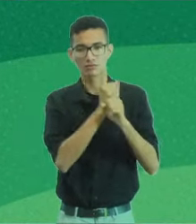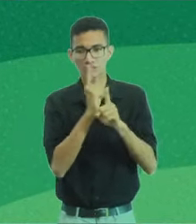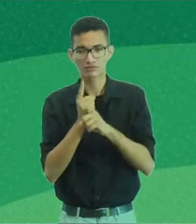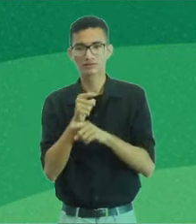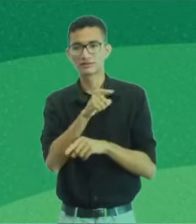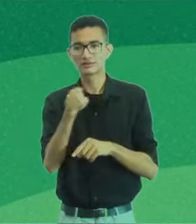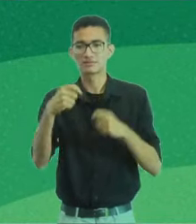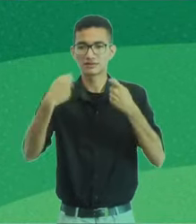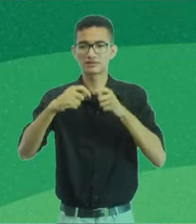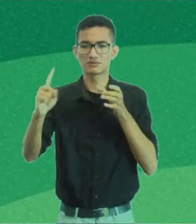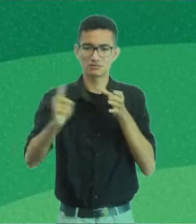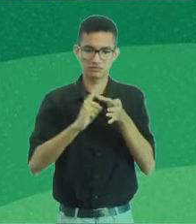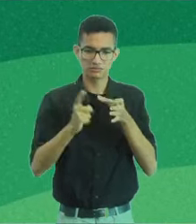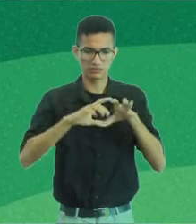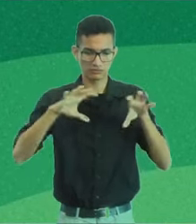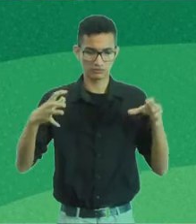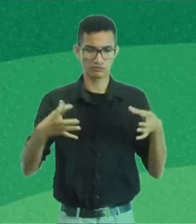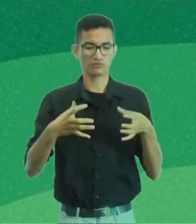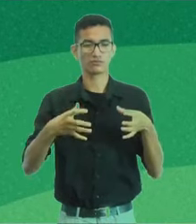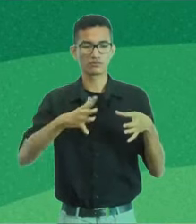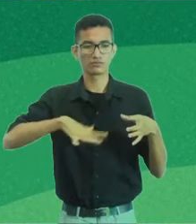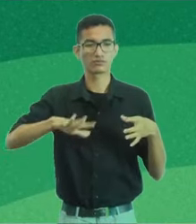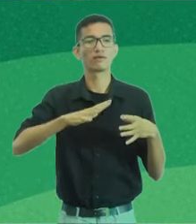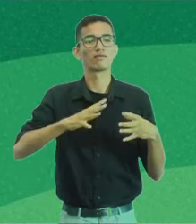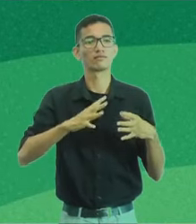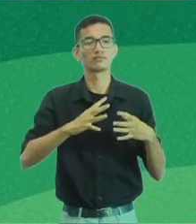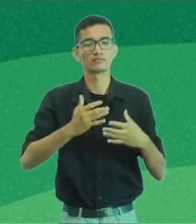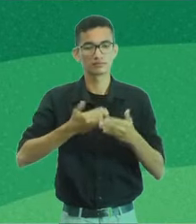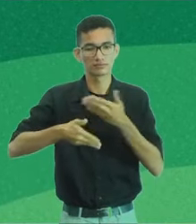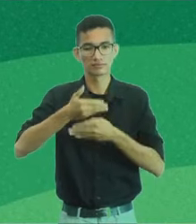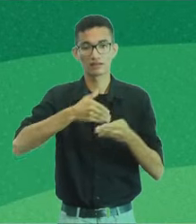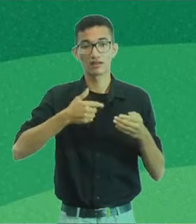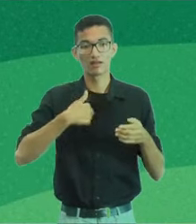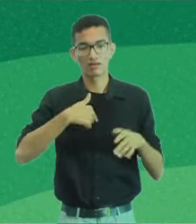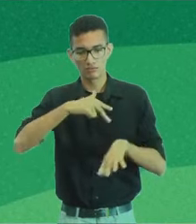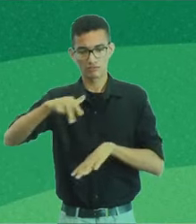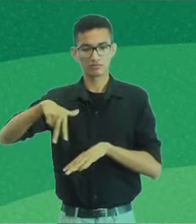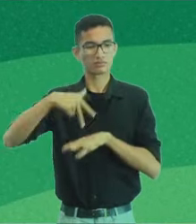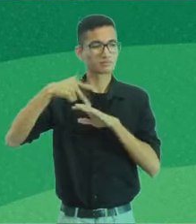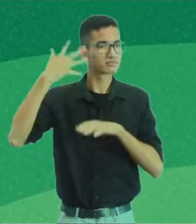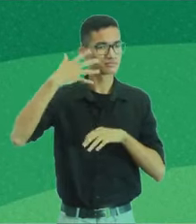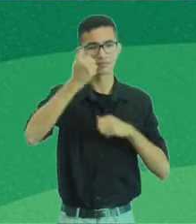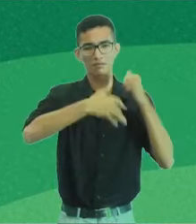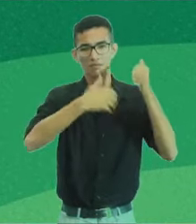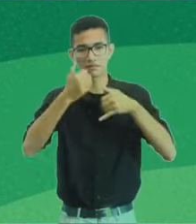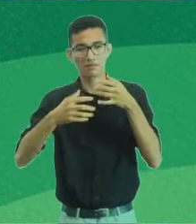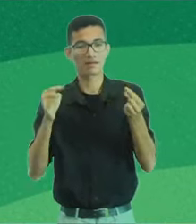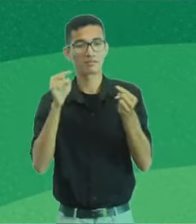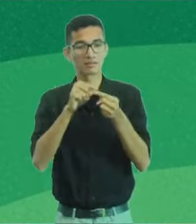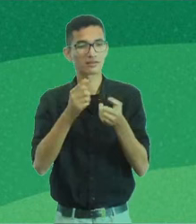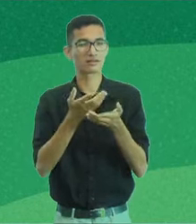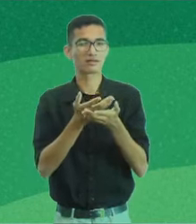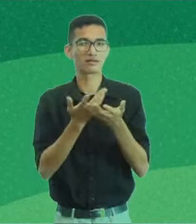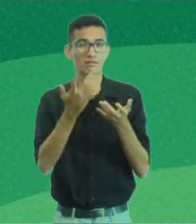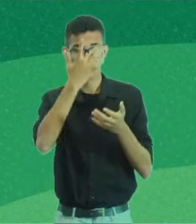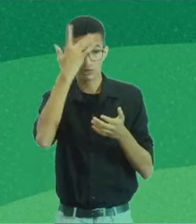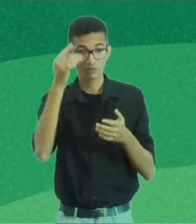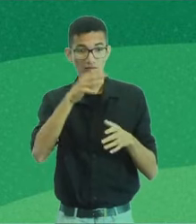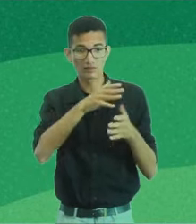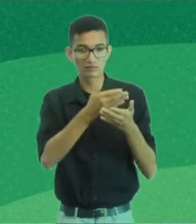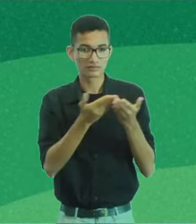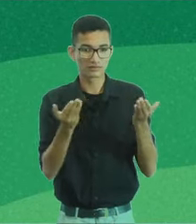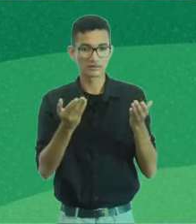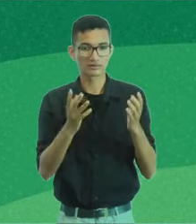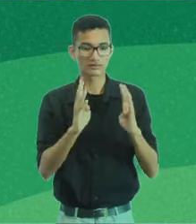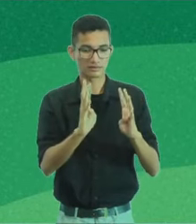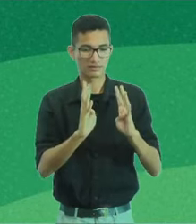precisam estar aqui para ocupar esses mesmos espaços para que eu não tenha que subir aqui para falar isso para pessoas que não ouviram se não